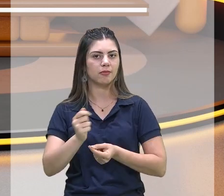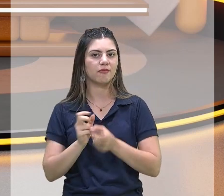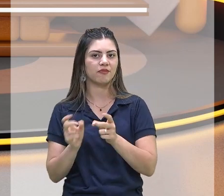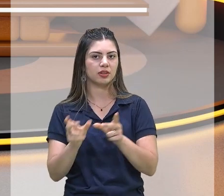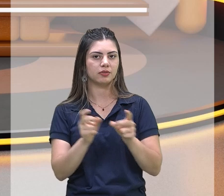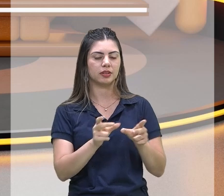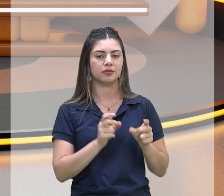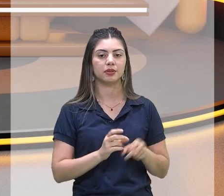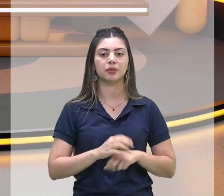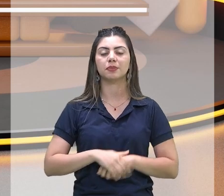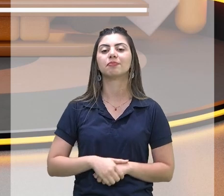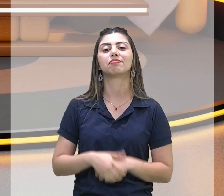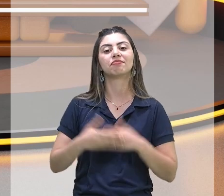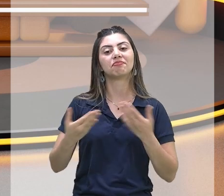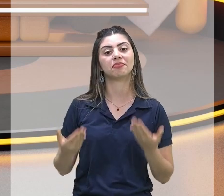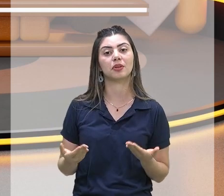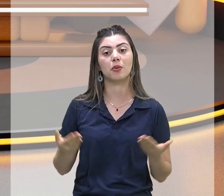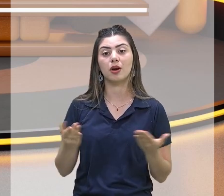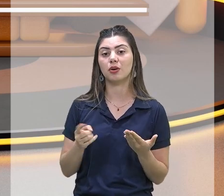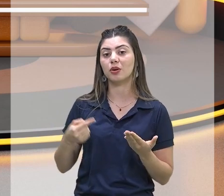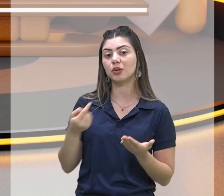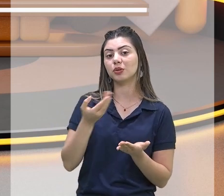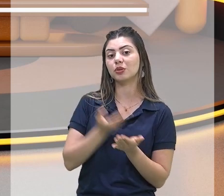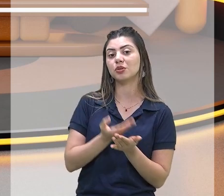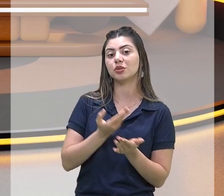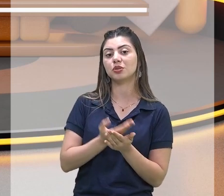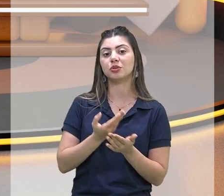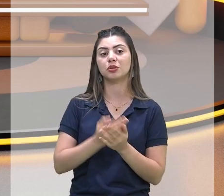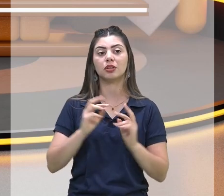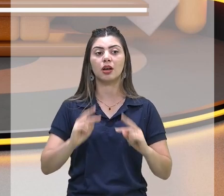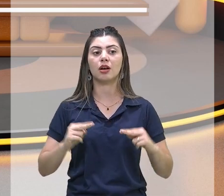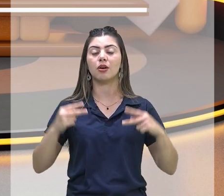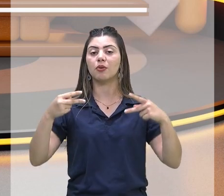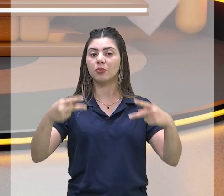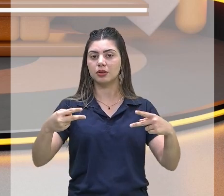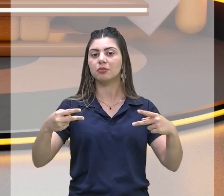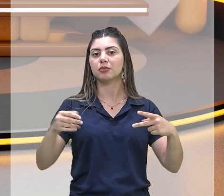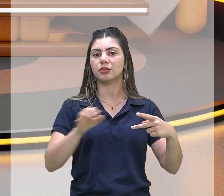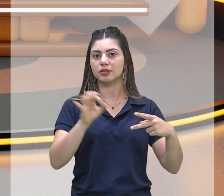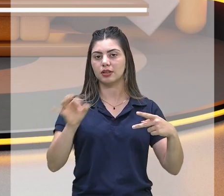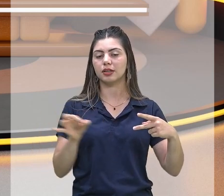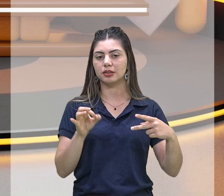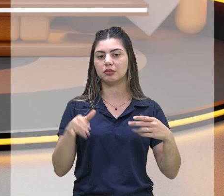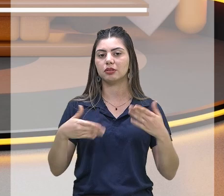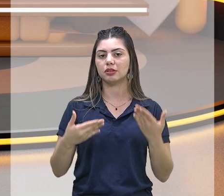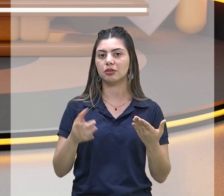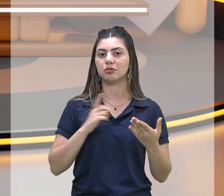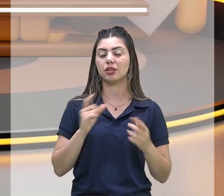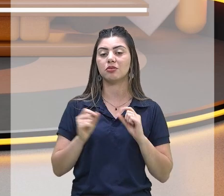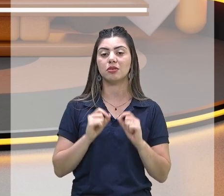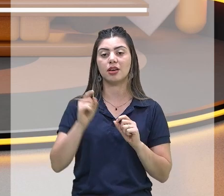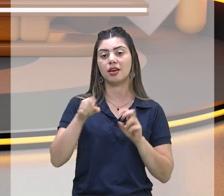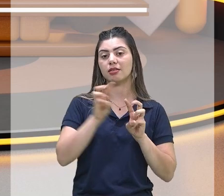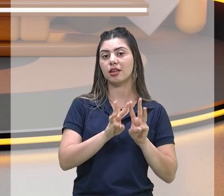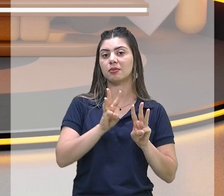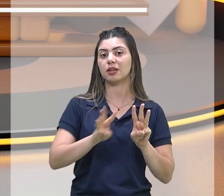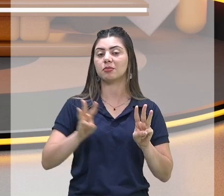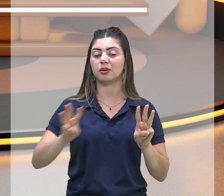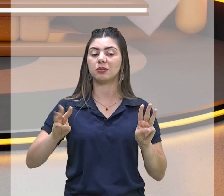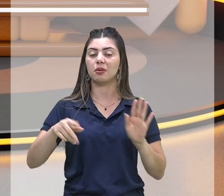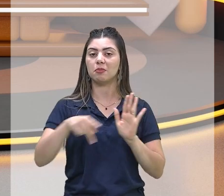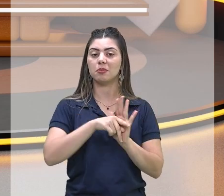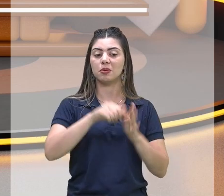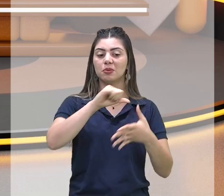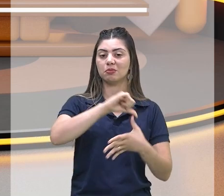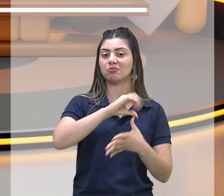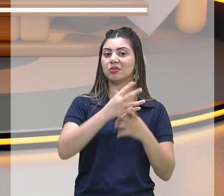a gente vai analisar agora, né, um link, né, que mostra o site do Mercosul, o site oficial do